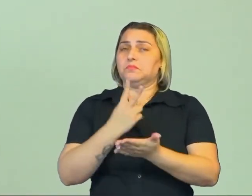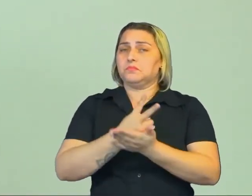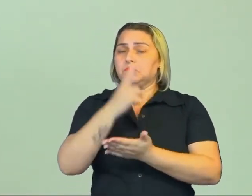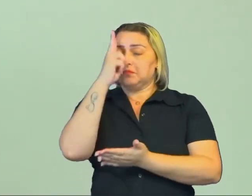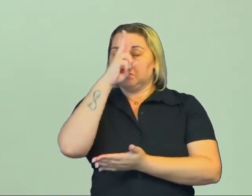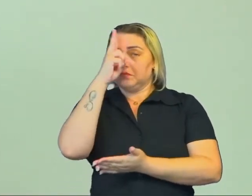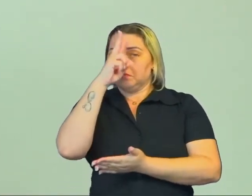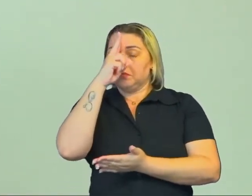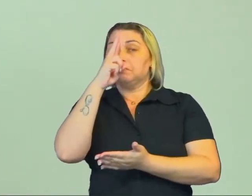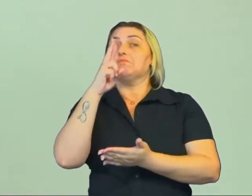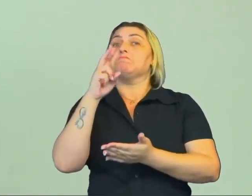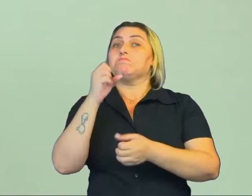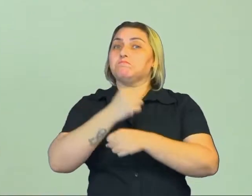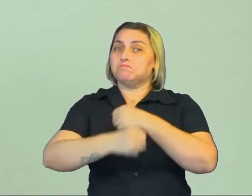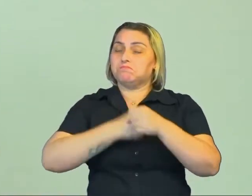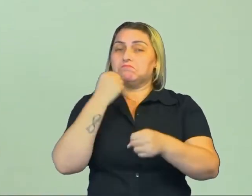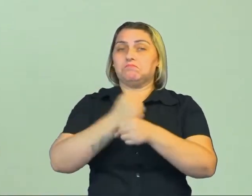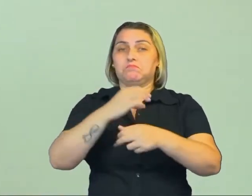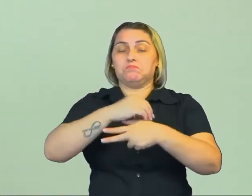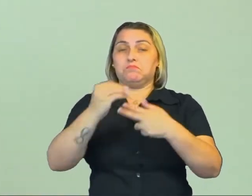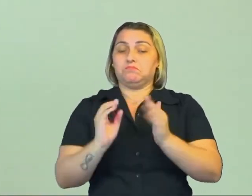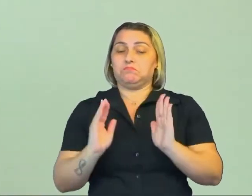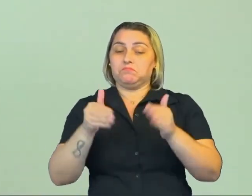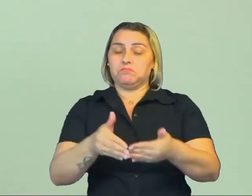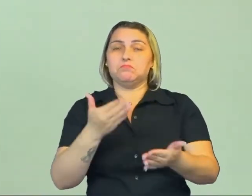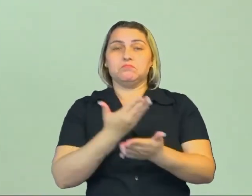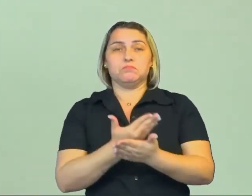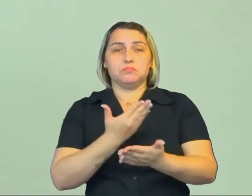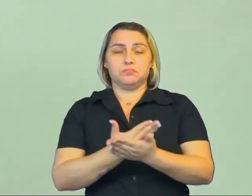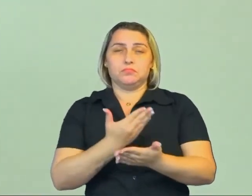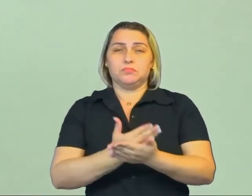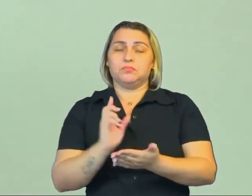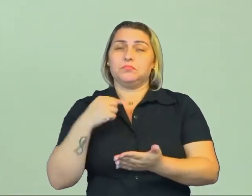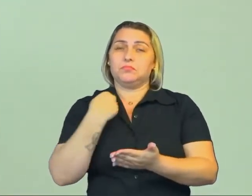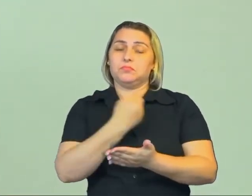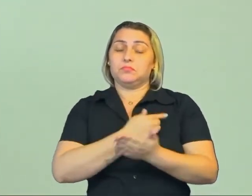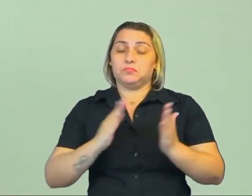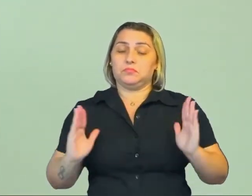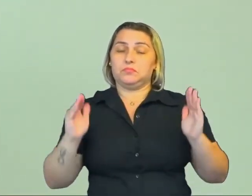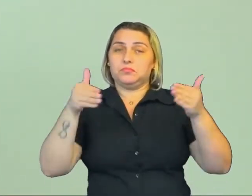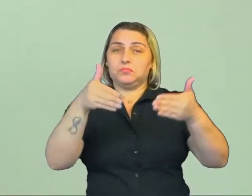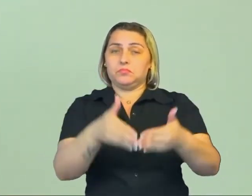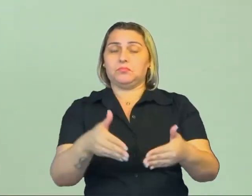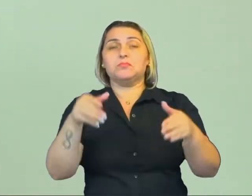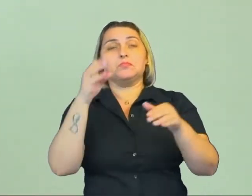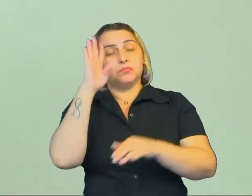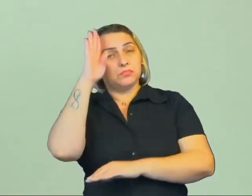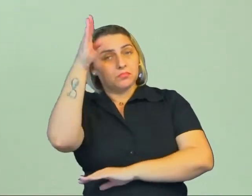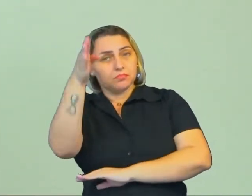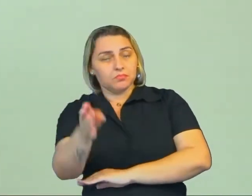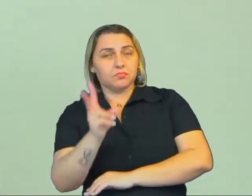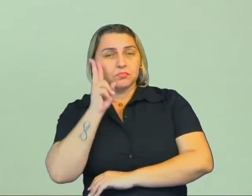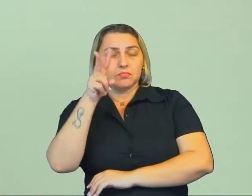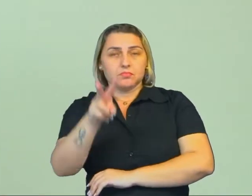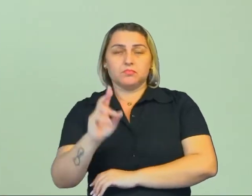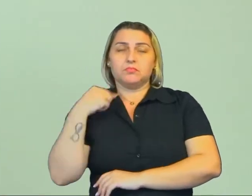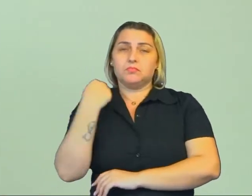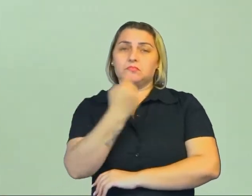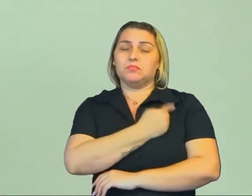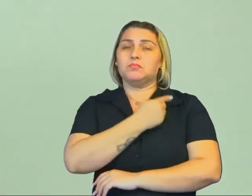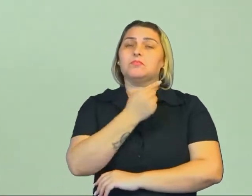que esse ano é ano de Enem, vamos focar no estudo, vamos nos focar principalmente em ver as